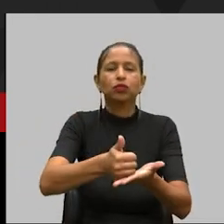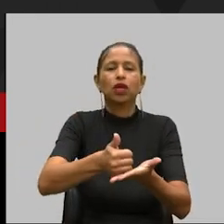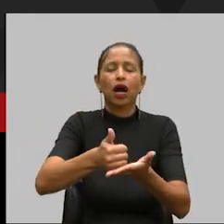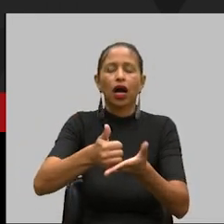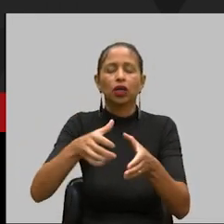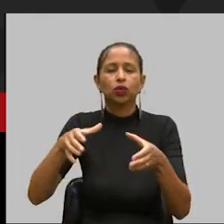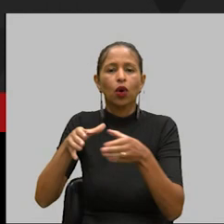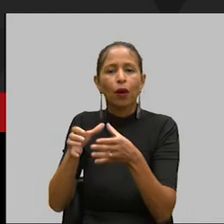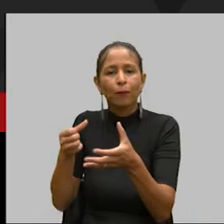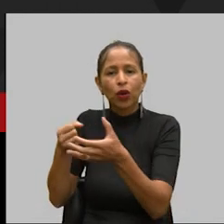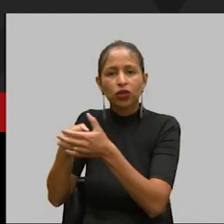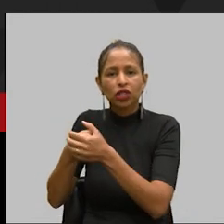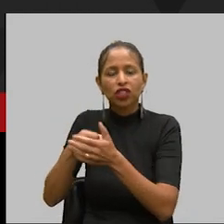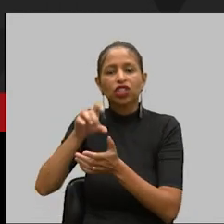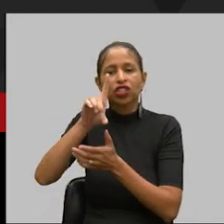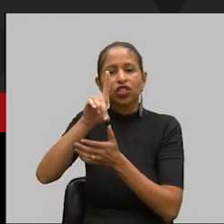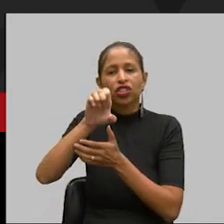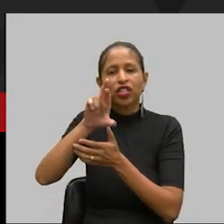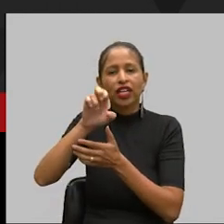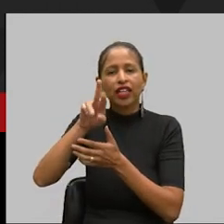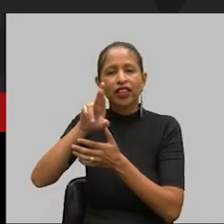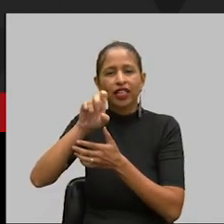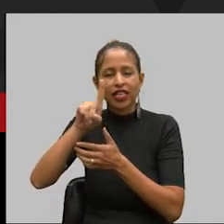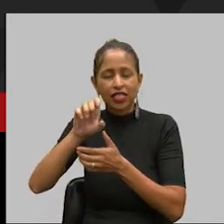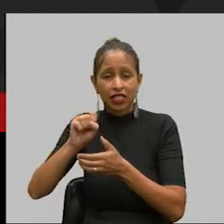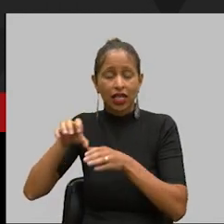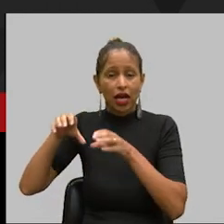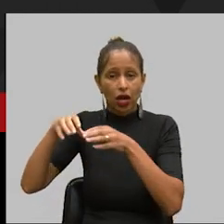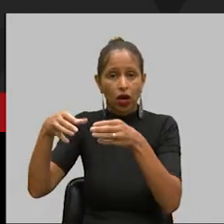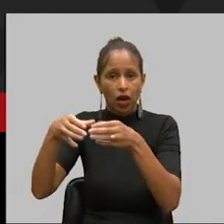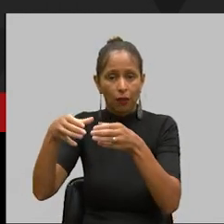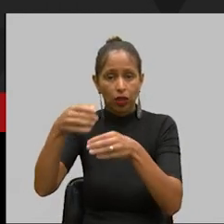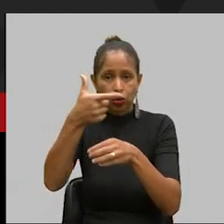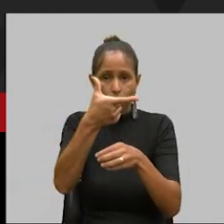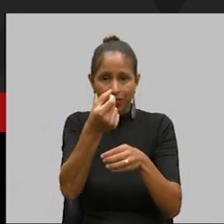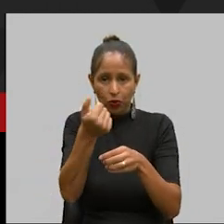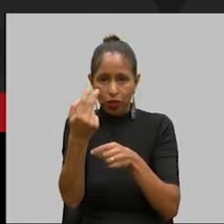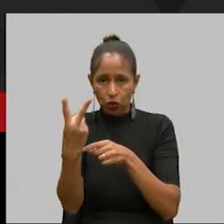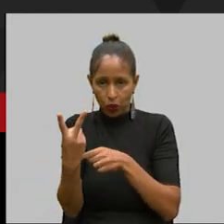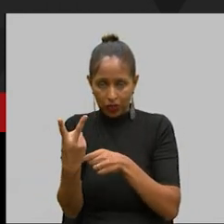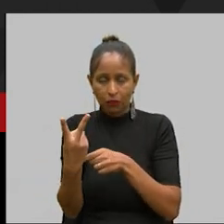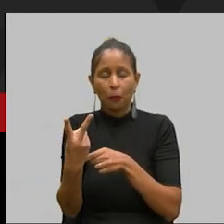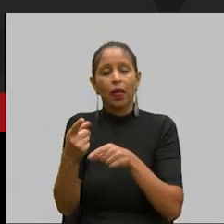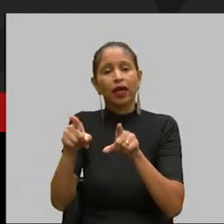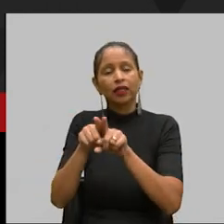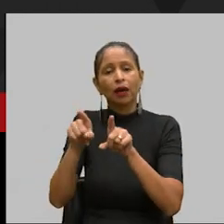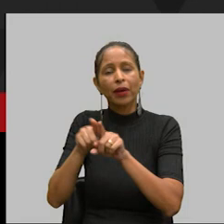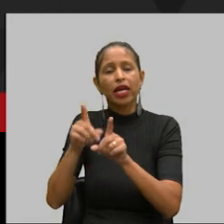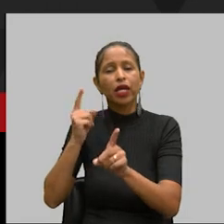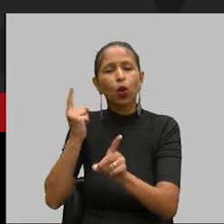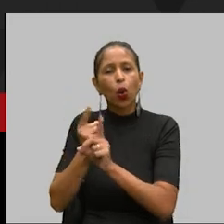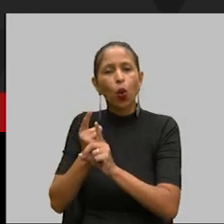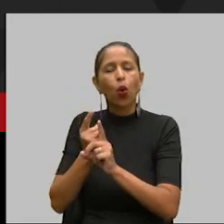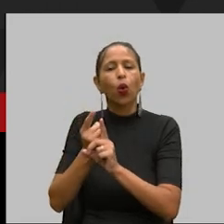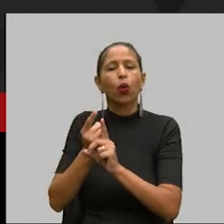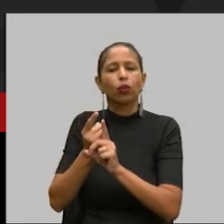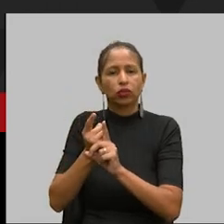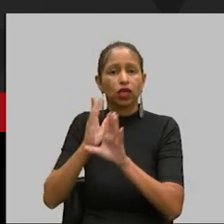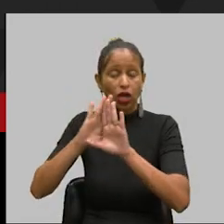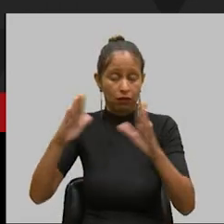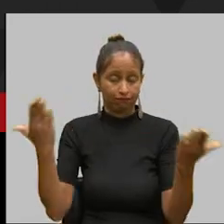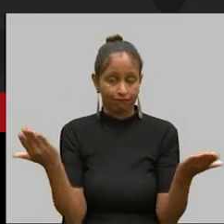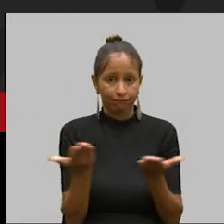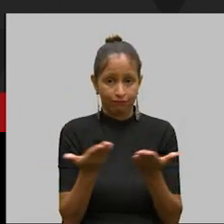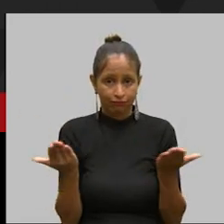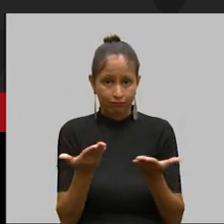pela as diretrizes operacionais da Educação do campo de 2002 né que se encontram muito atuais